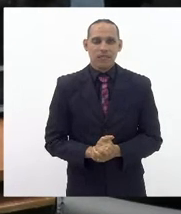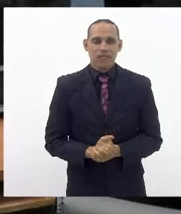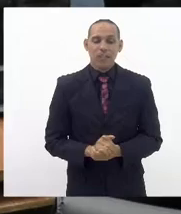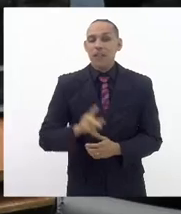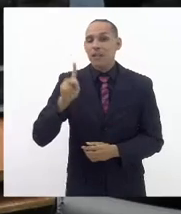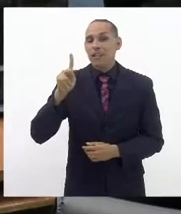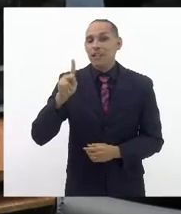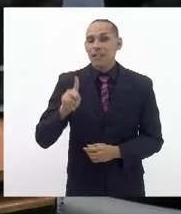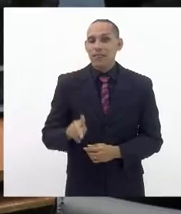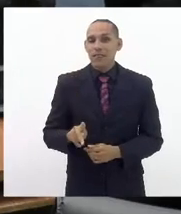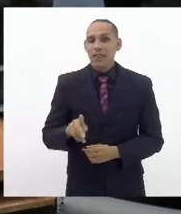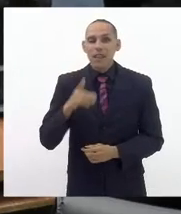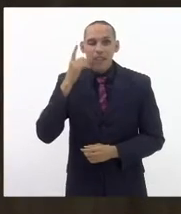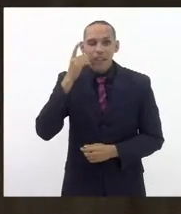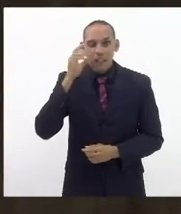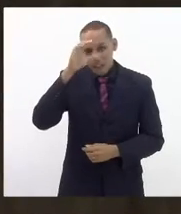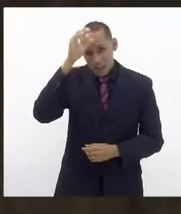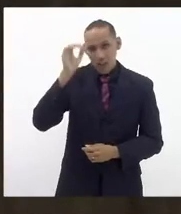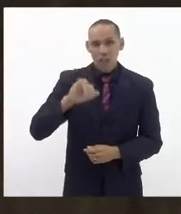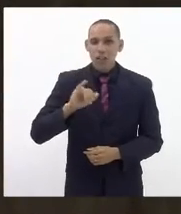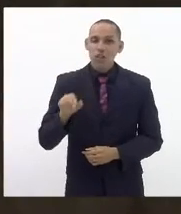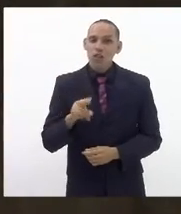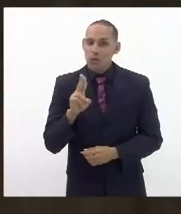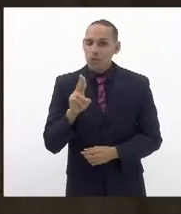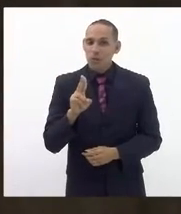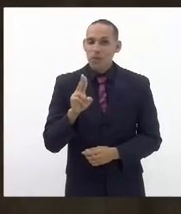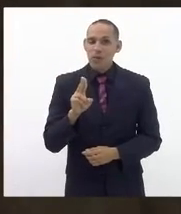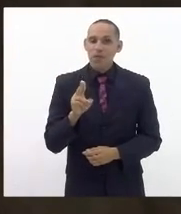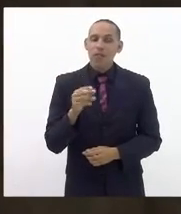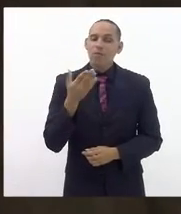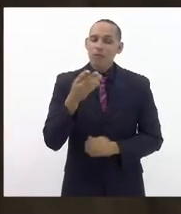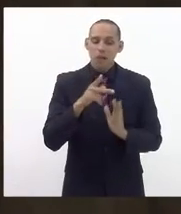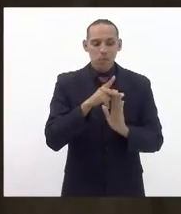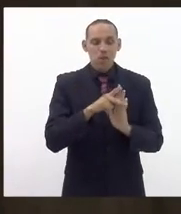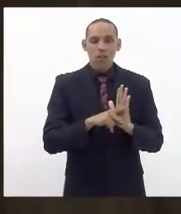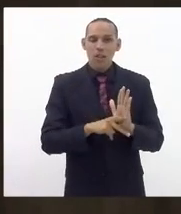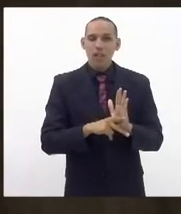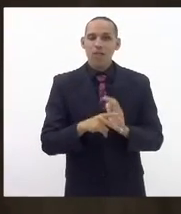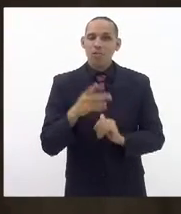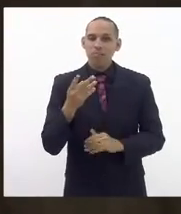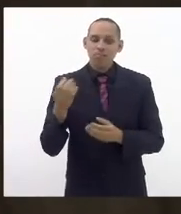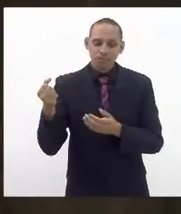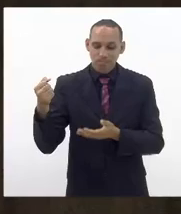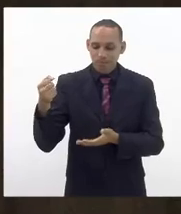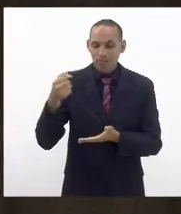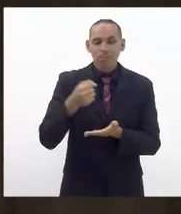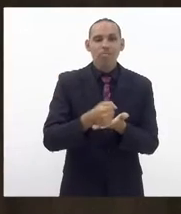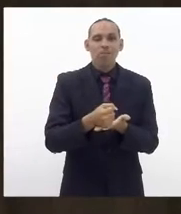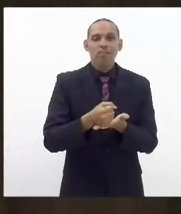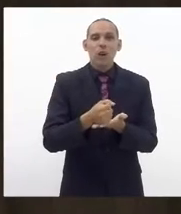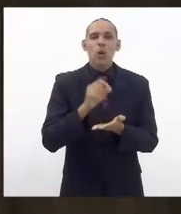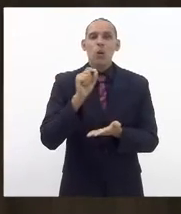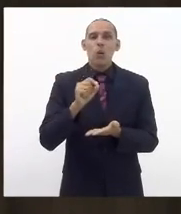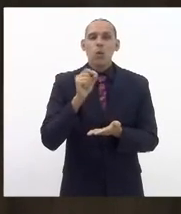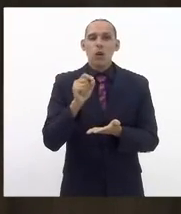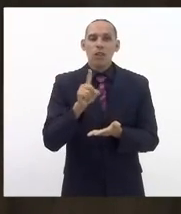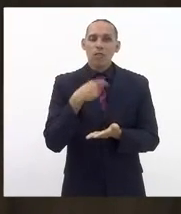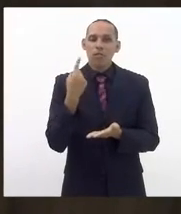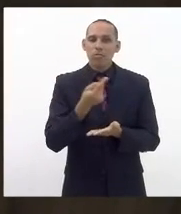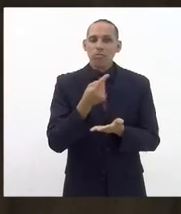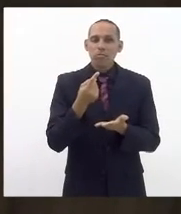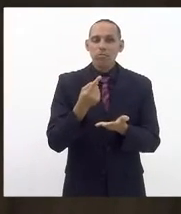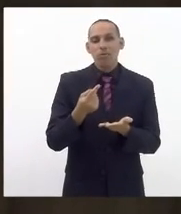Senhora presidenta, deputada Tia Ju, projeto de Vossa Excelência, que traz sempre para apreciação aqui do